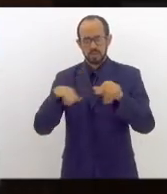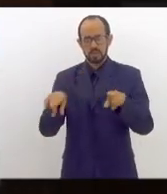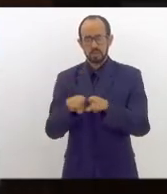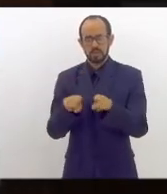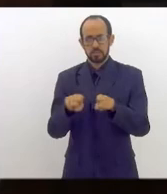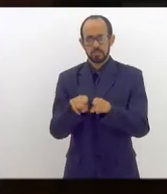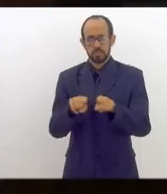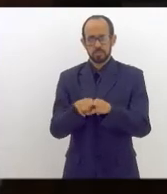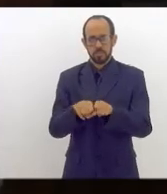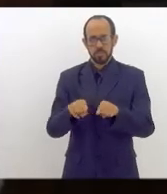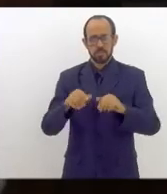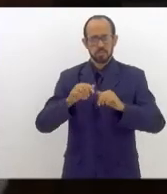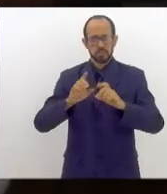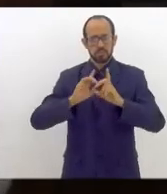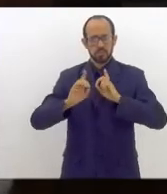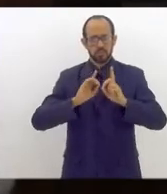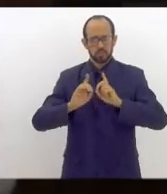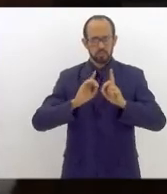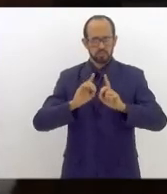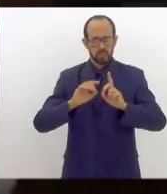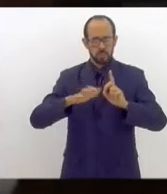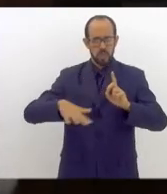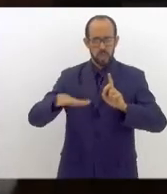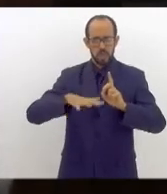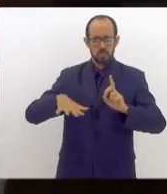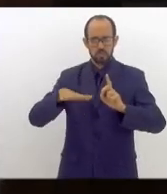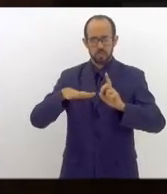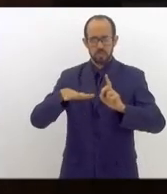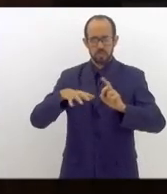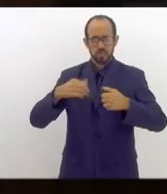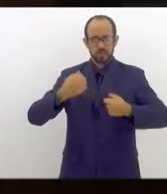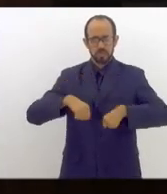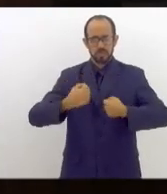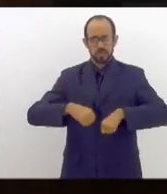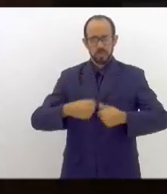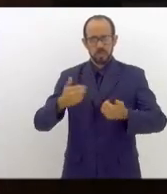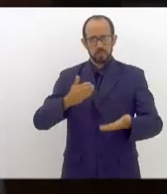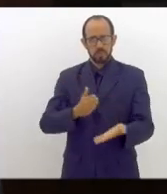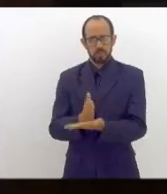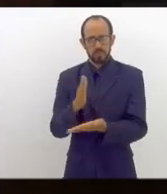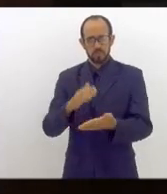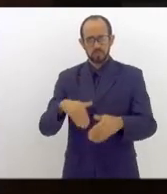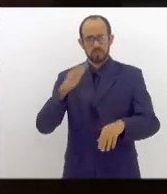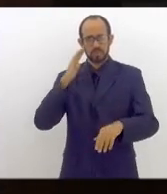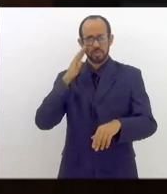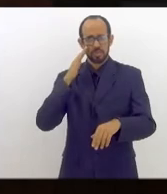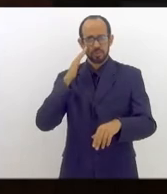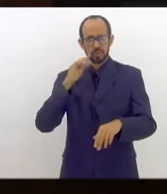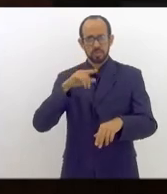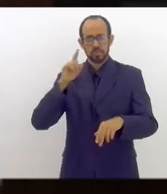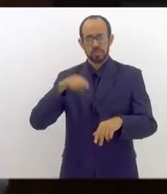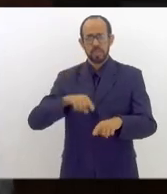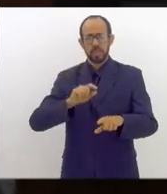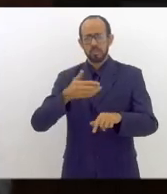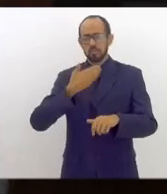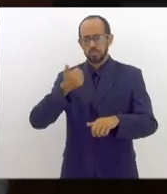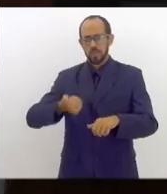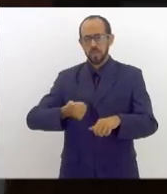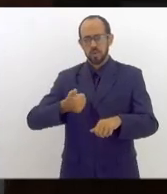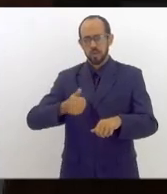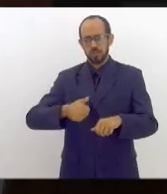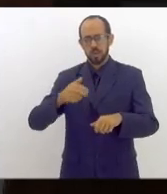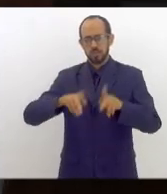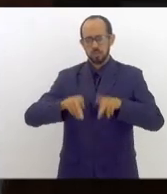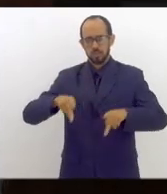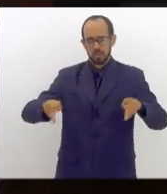ainda Ampla discussão e necessária é aprovação por entendimento de que efetivamente era o melhor